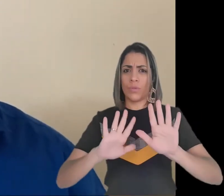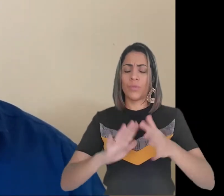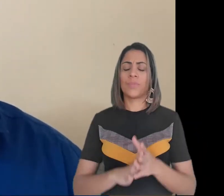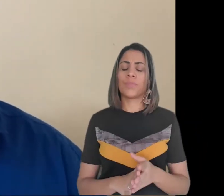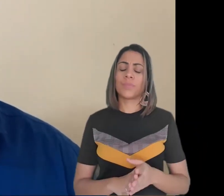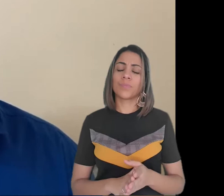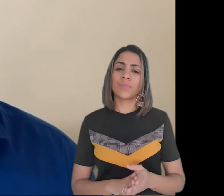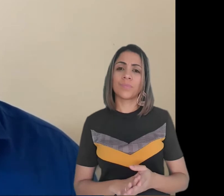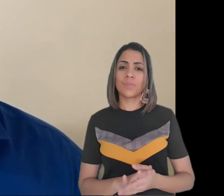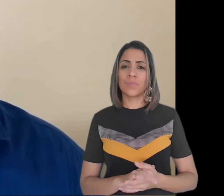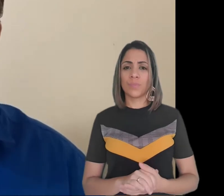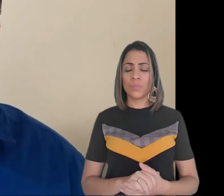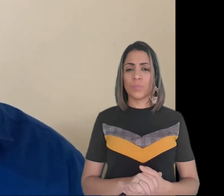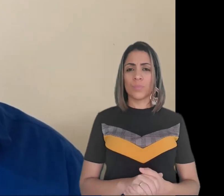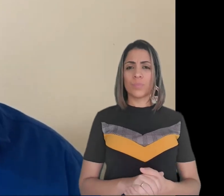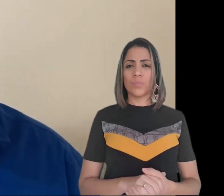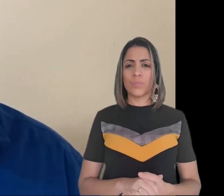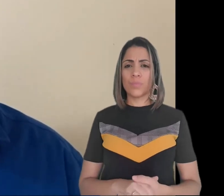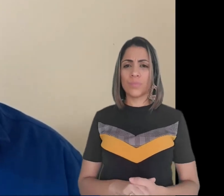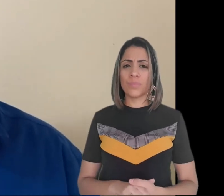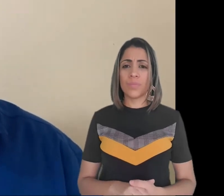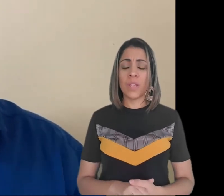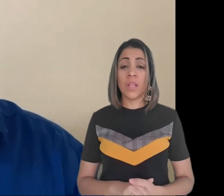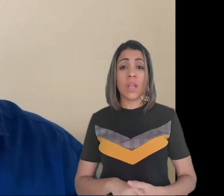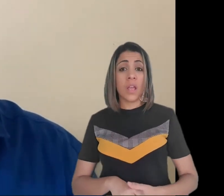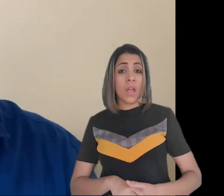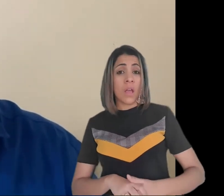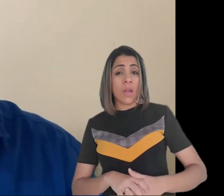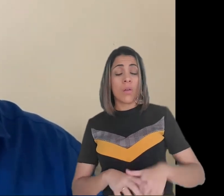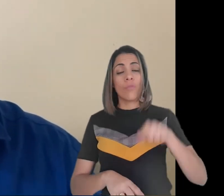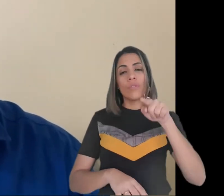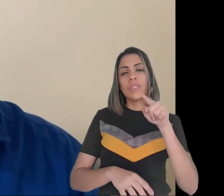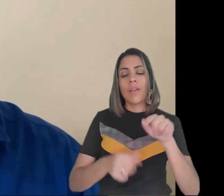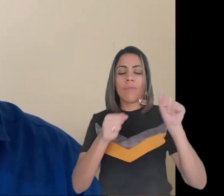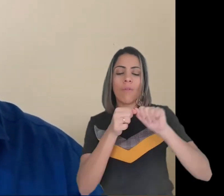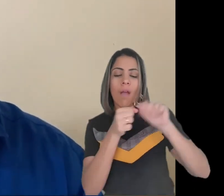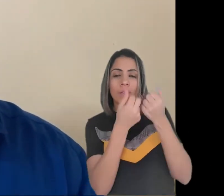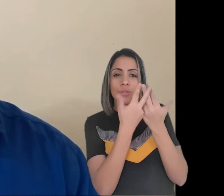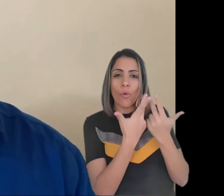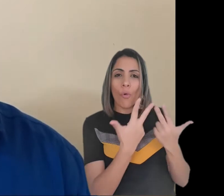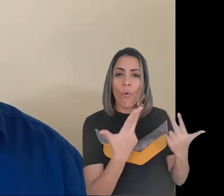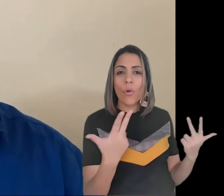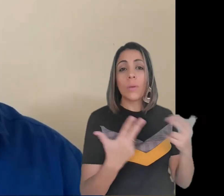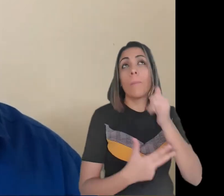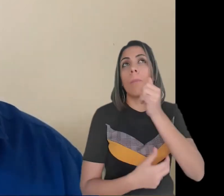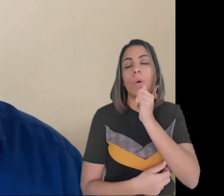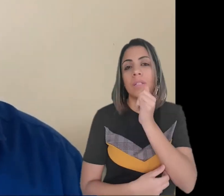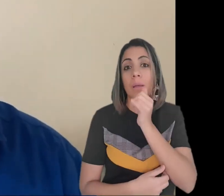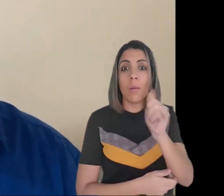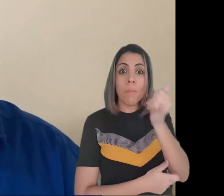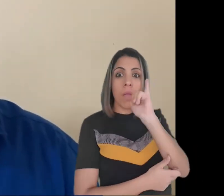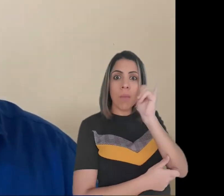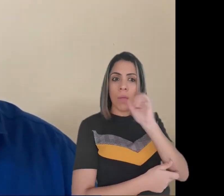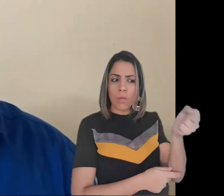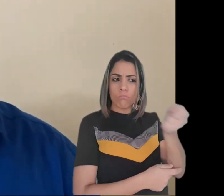da nossa reação biológica enquanto organismo. Dentro dessas distrações, poderíamos beber uma